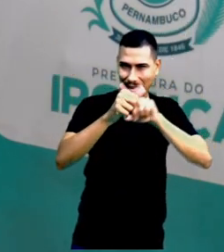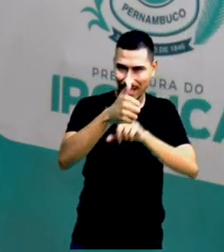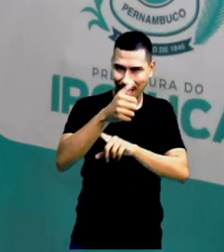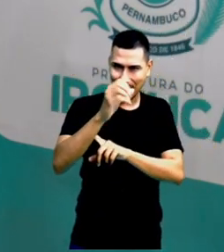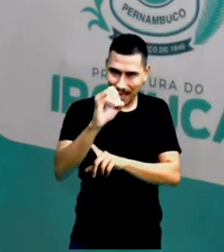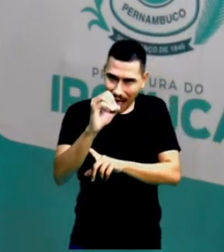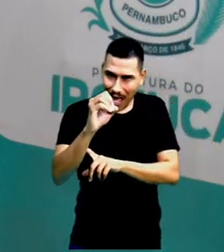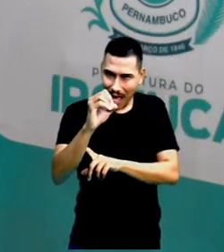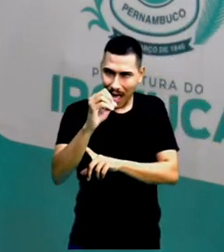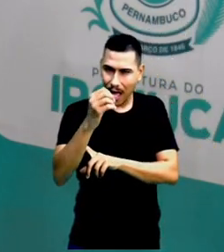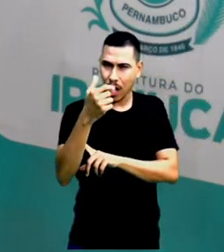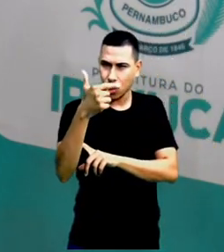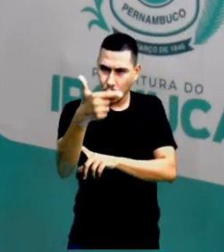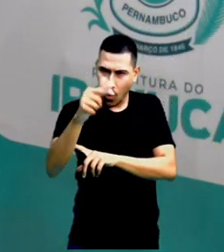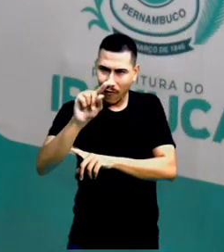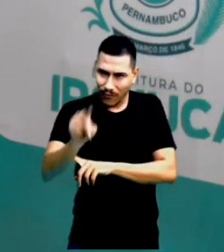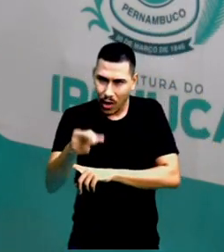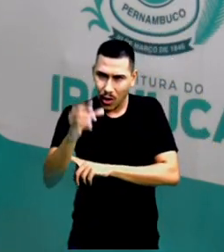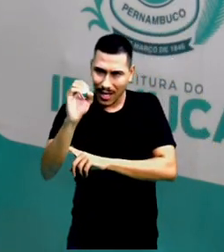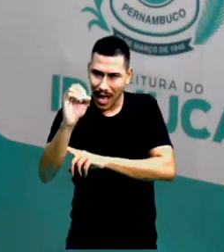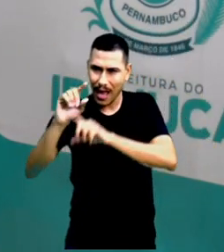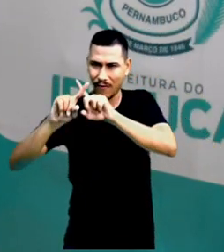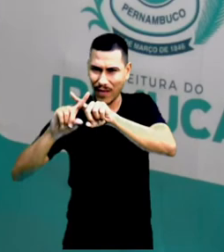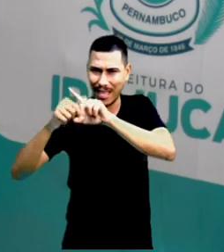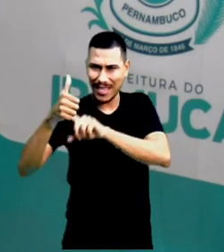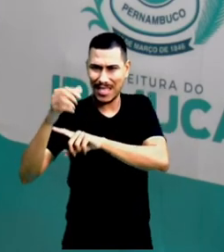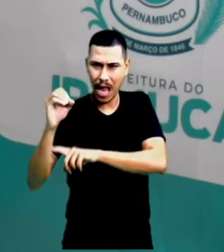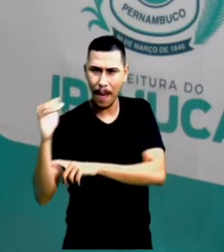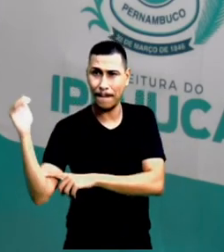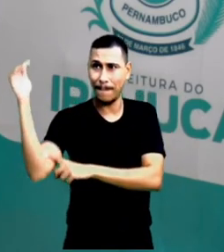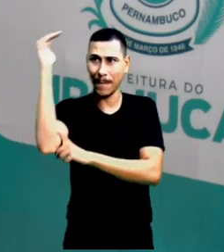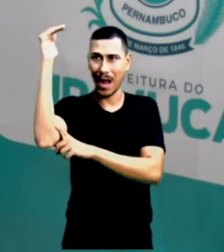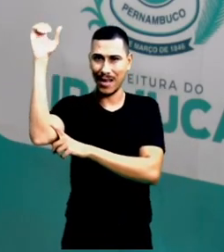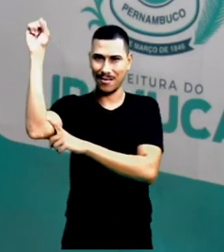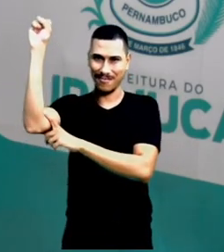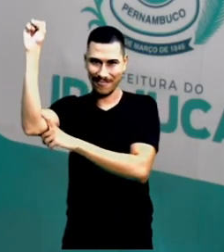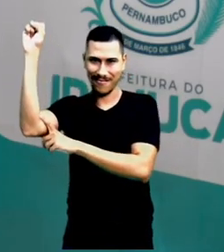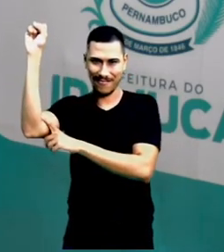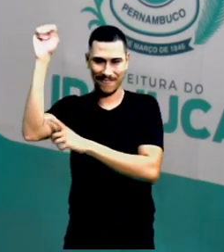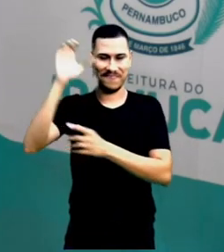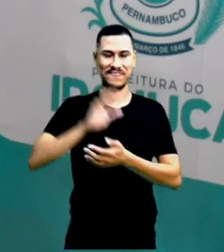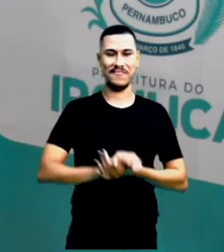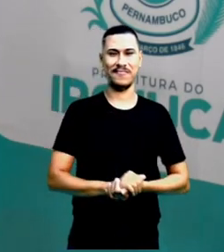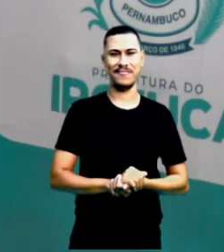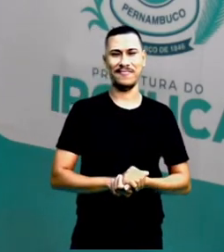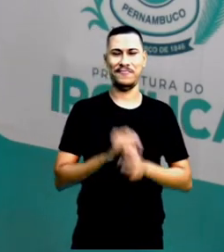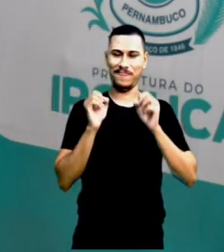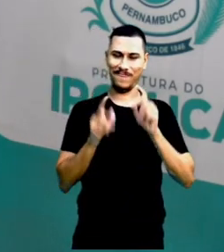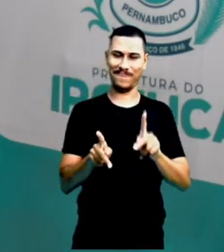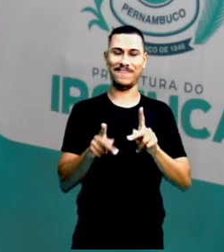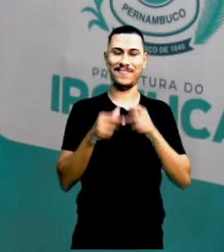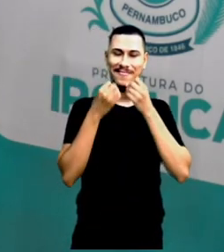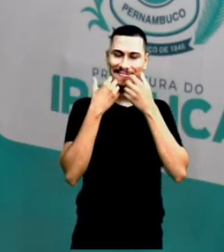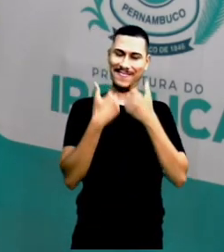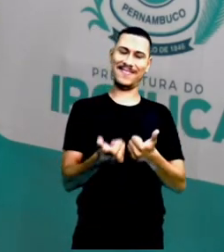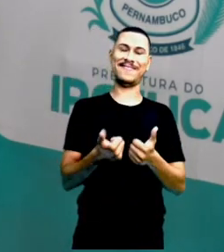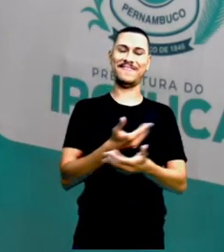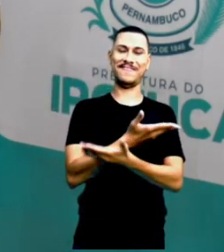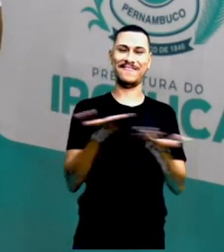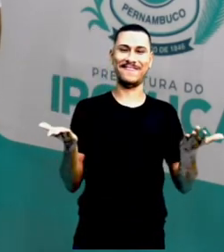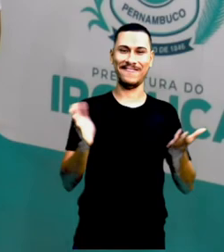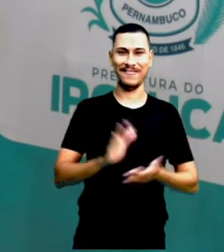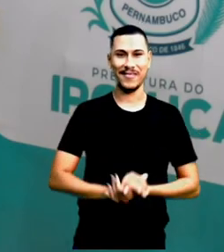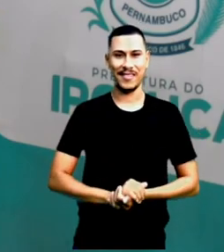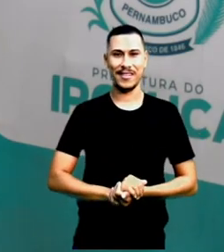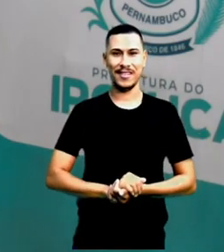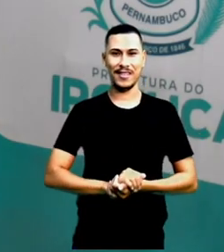10, 2,0 vezes 10 elevado à 8ª potência. Ok? Tudo bem aí?